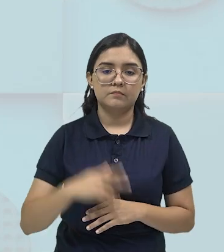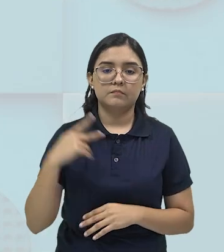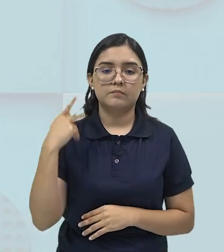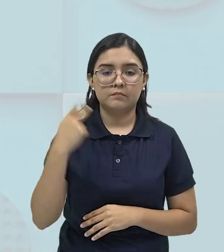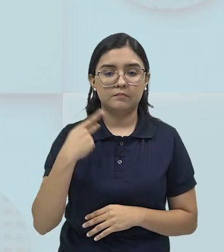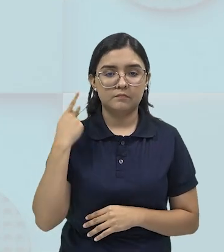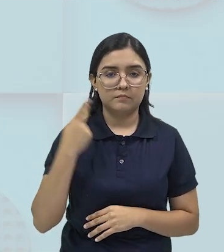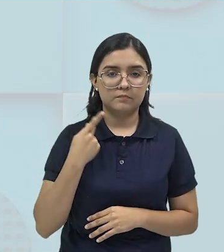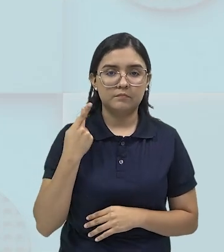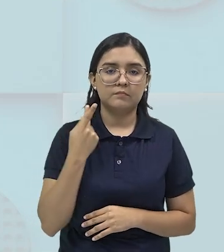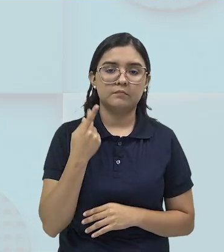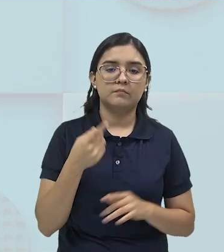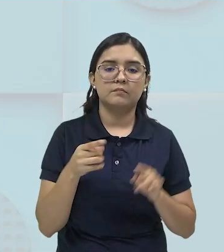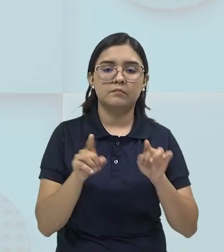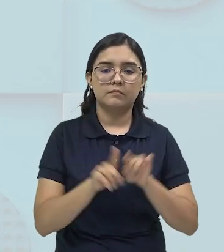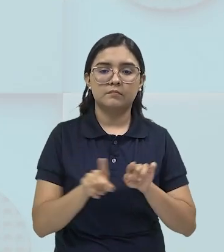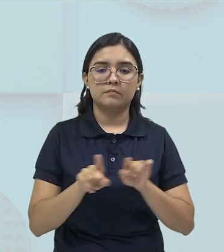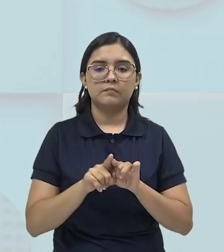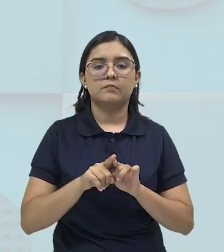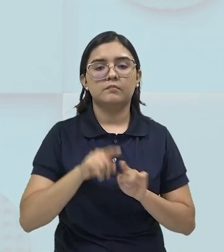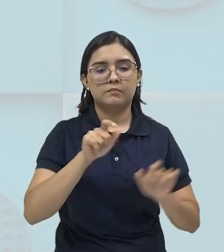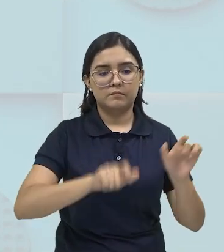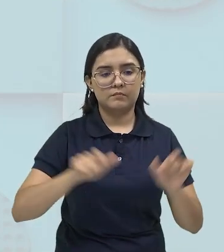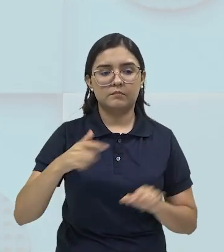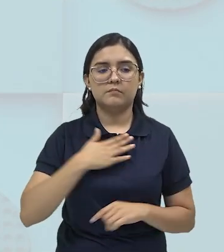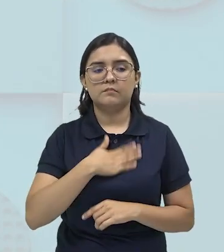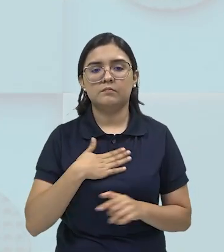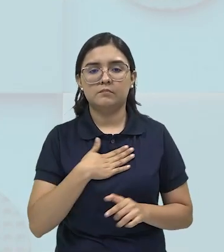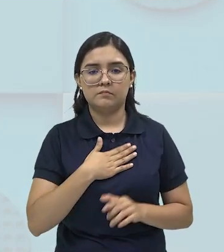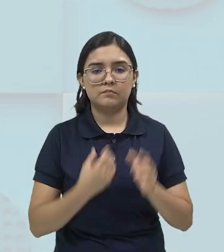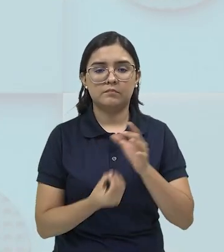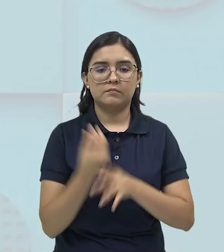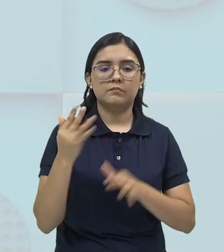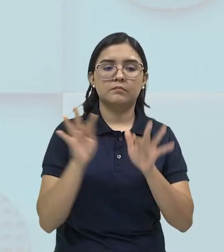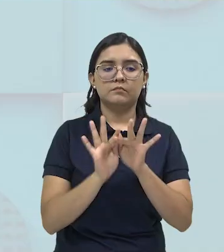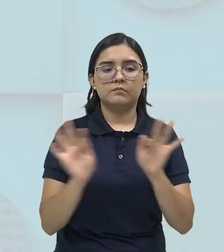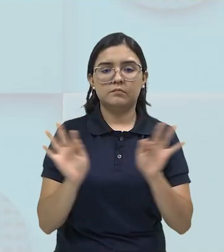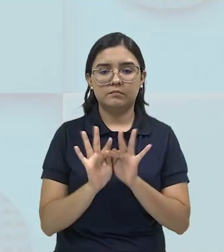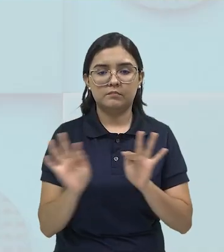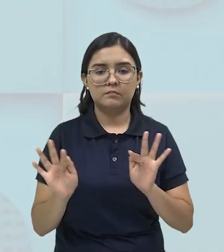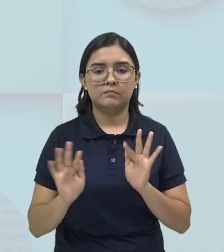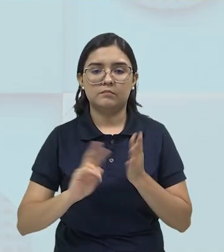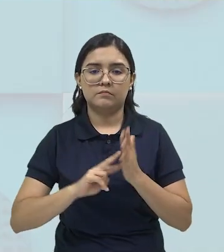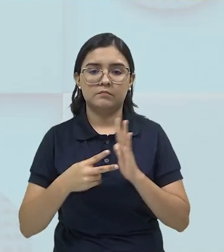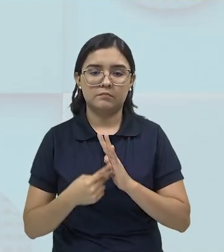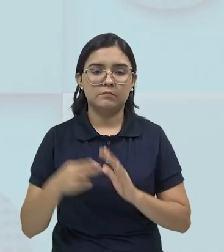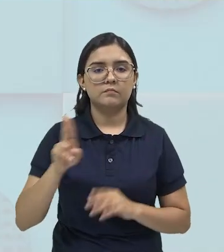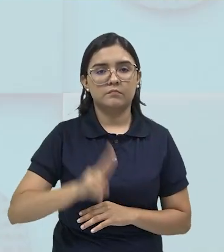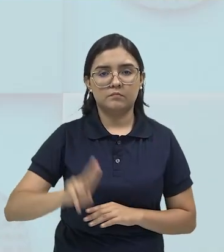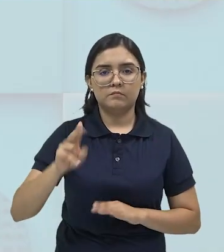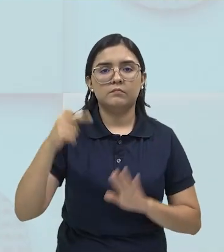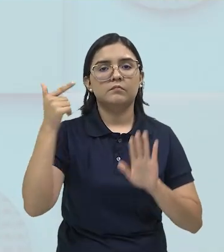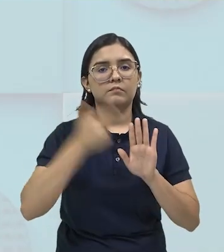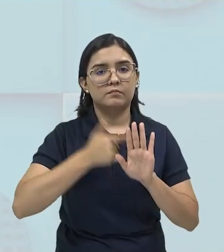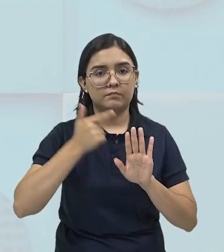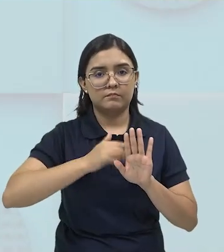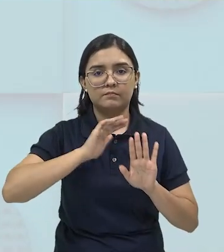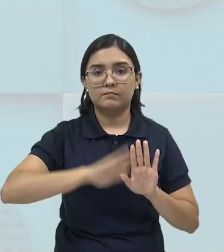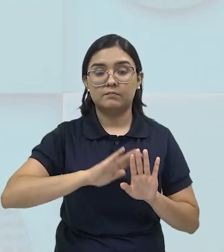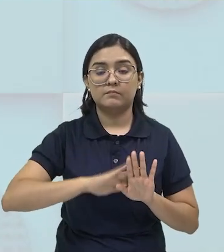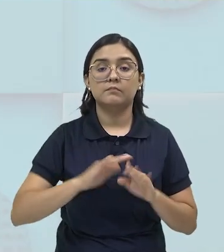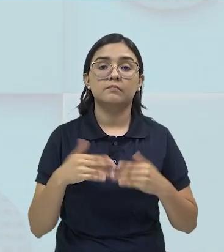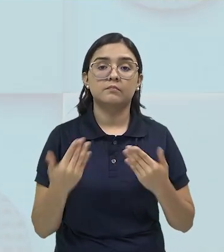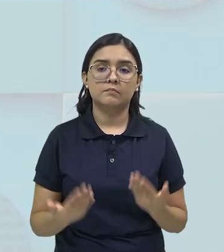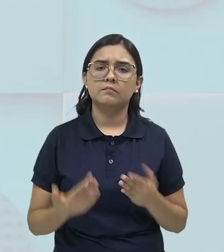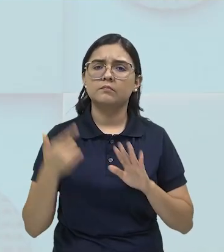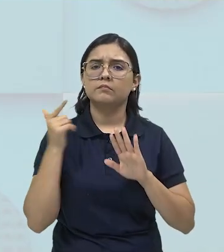políticas, inclusive, ou pessoas que gostam de fazer frases de efeito, né, utilizam a ironia. Inclusive, a